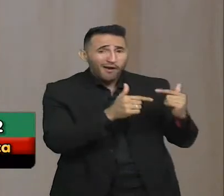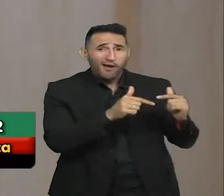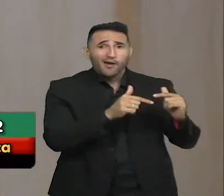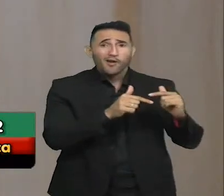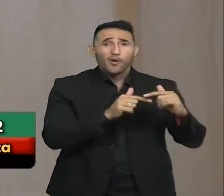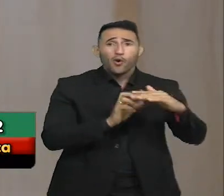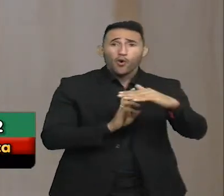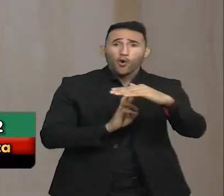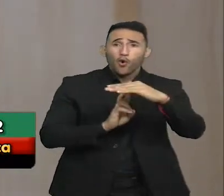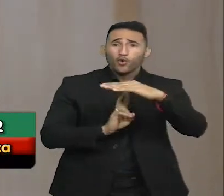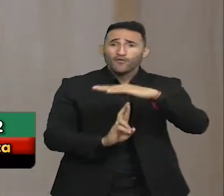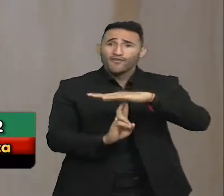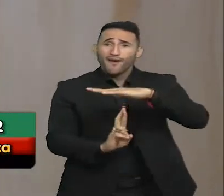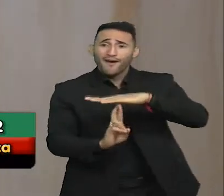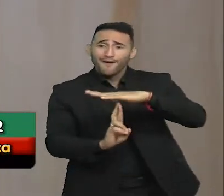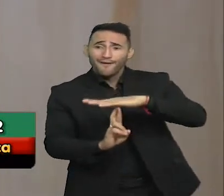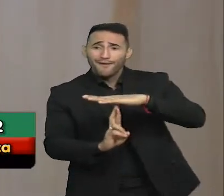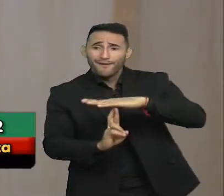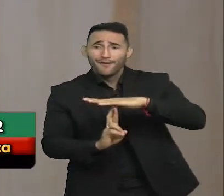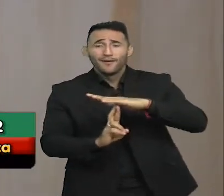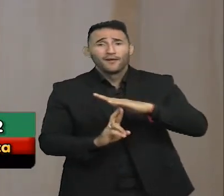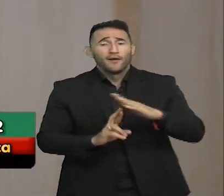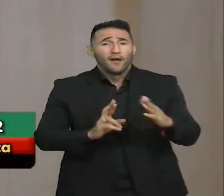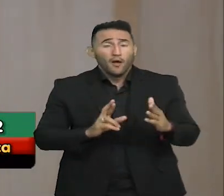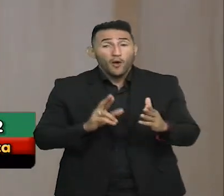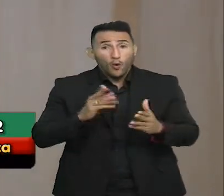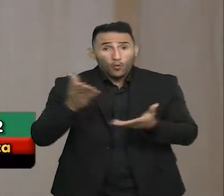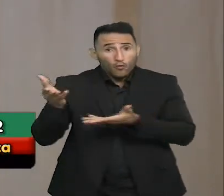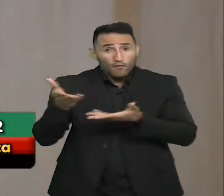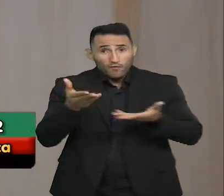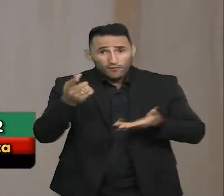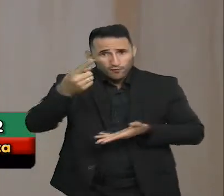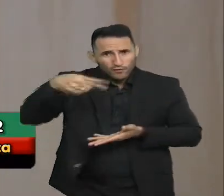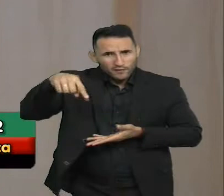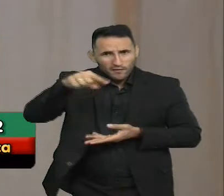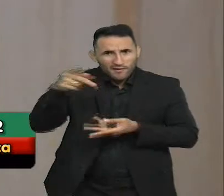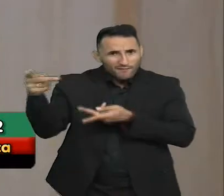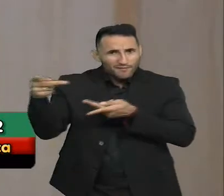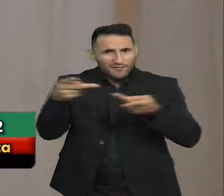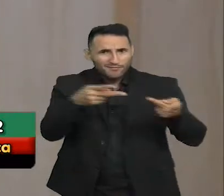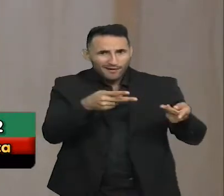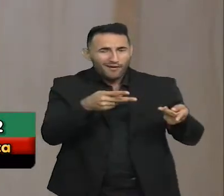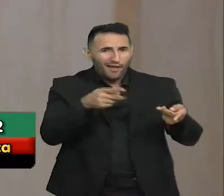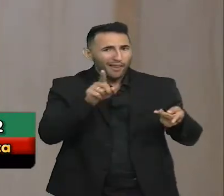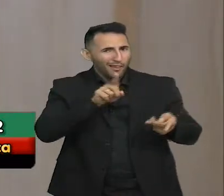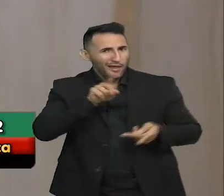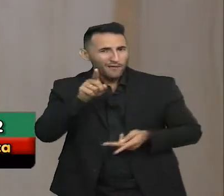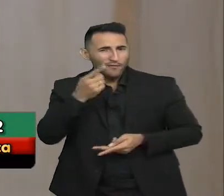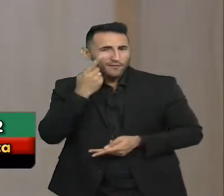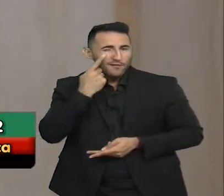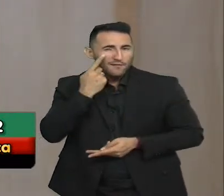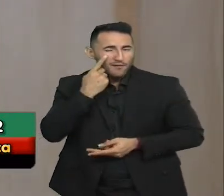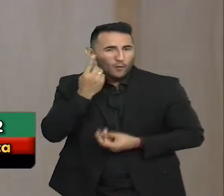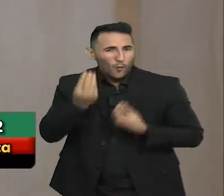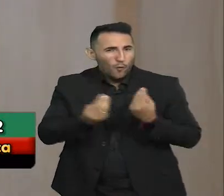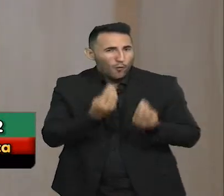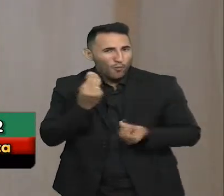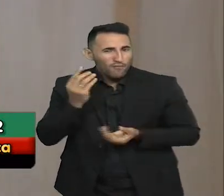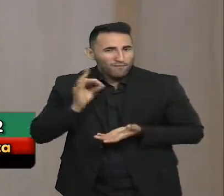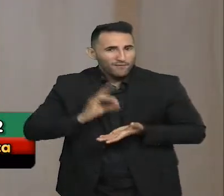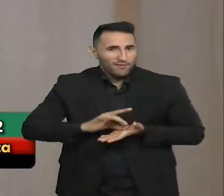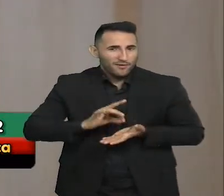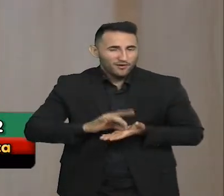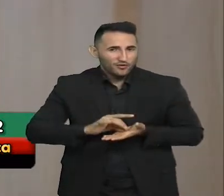de ônibus. Eu convido vocês a nos visitar, que lá vocês vão ver a realidade.